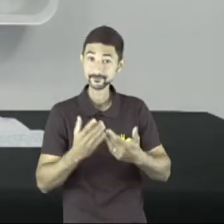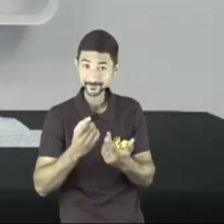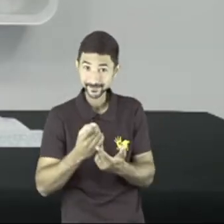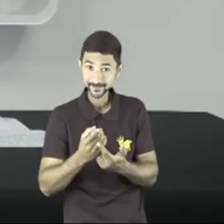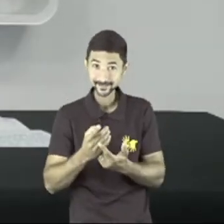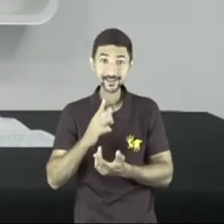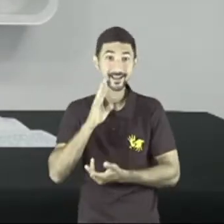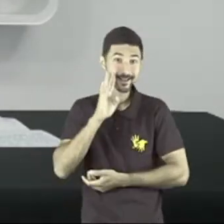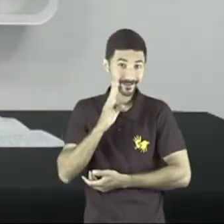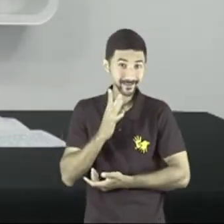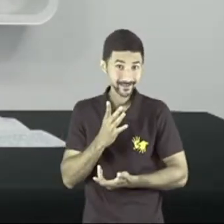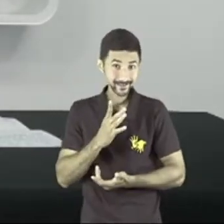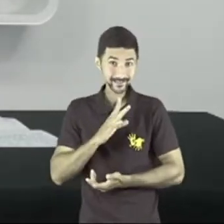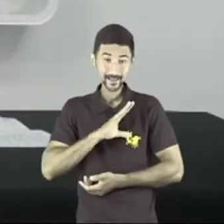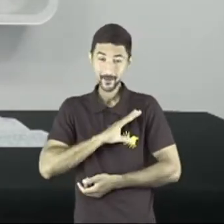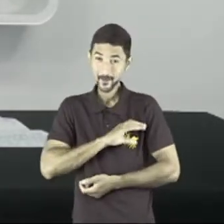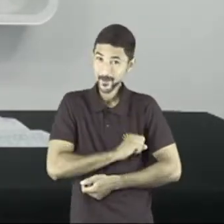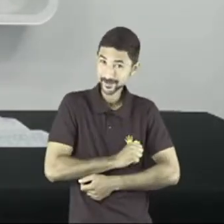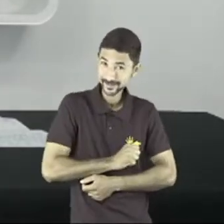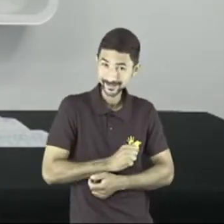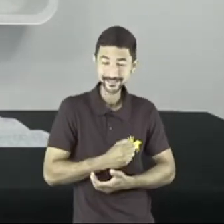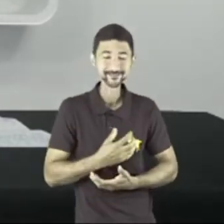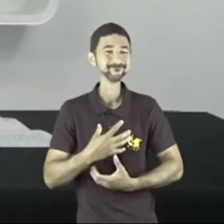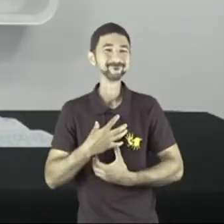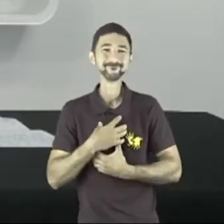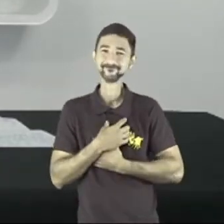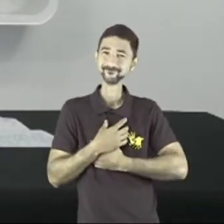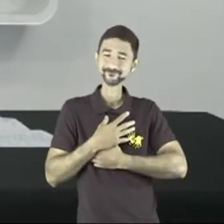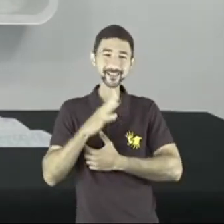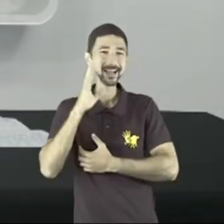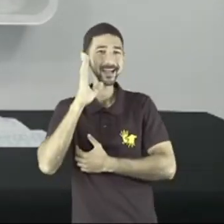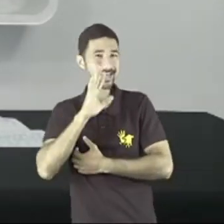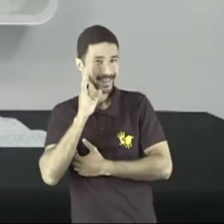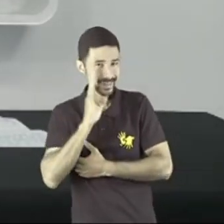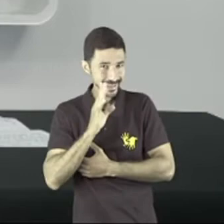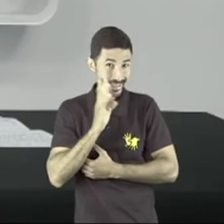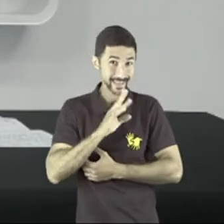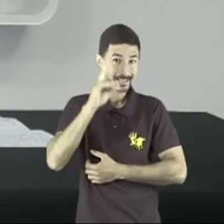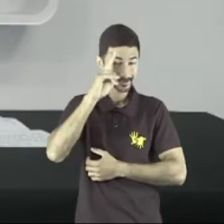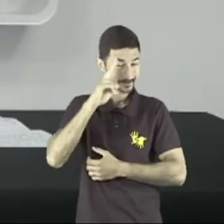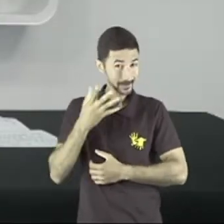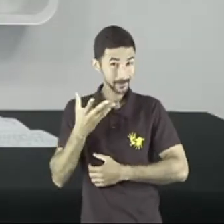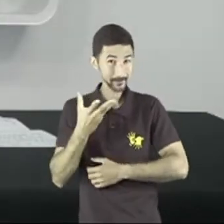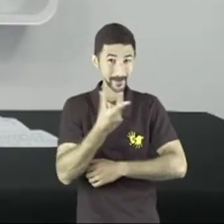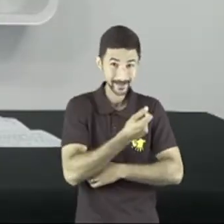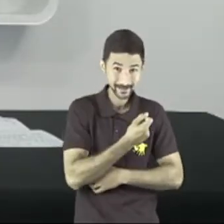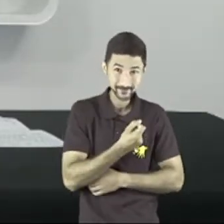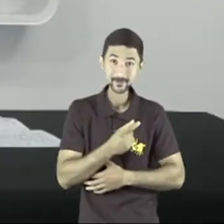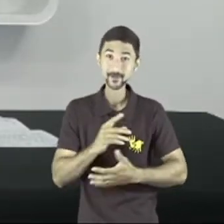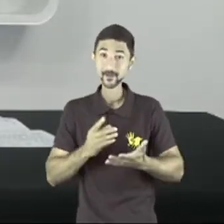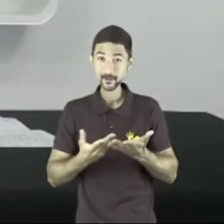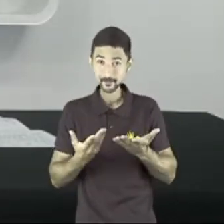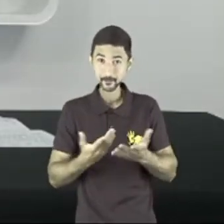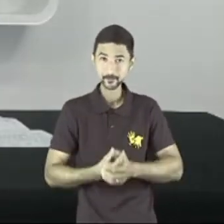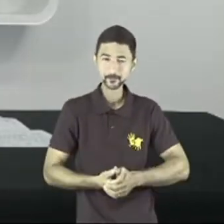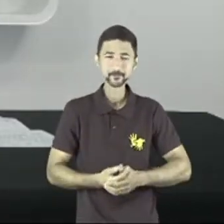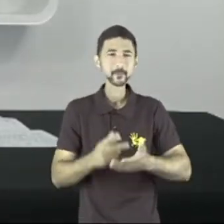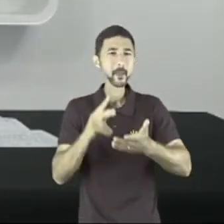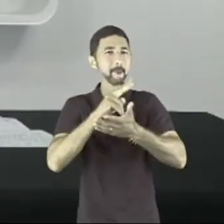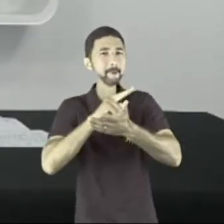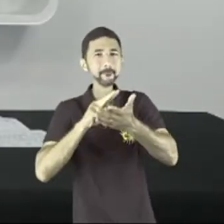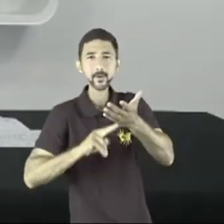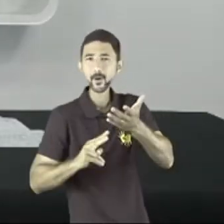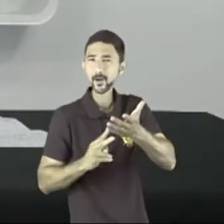aí, curtiram? Ah, eu curti muito. Que história incrível! Na realidade, que